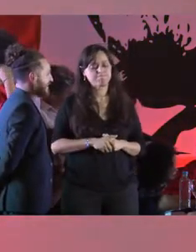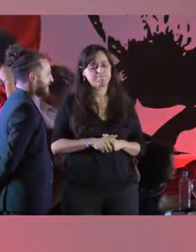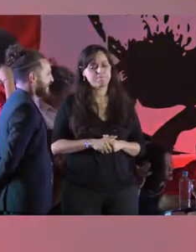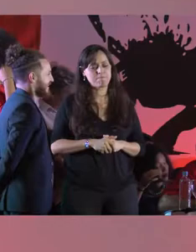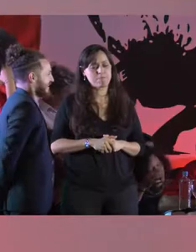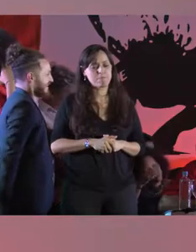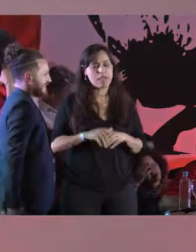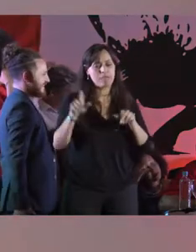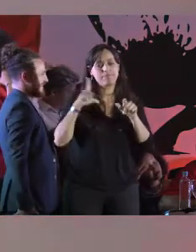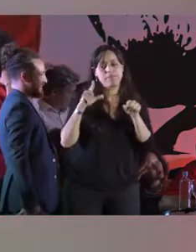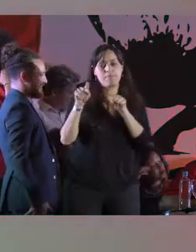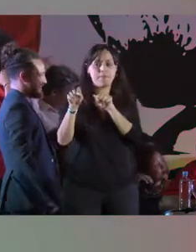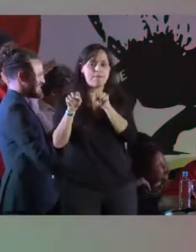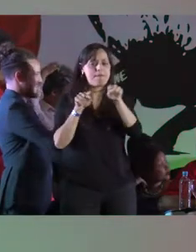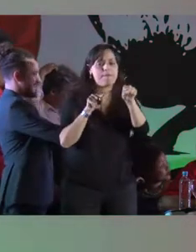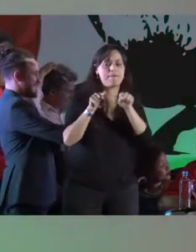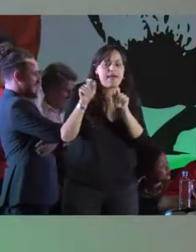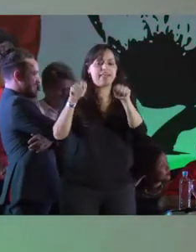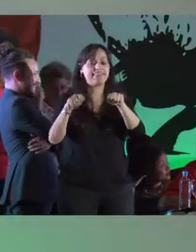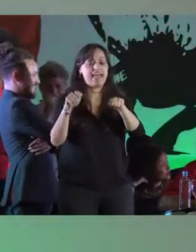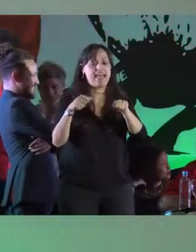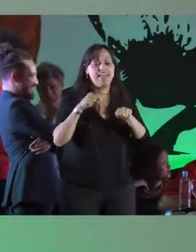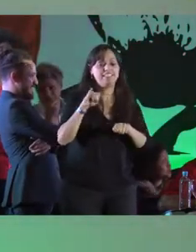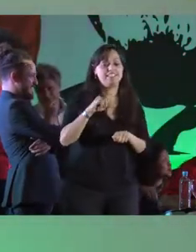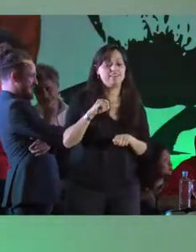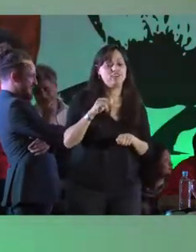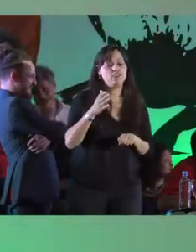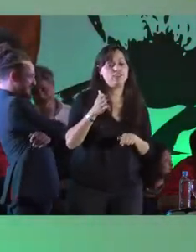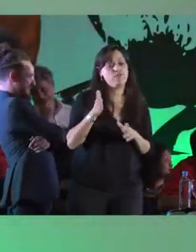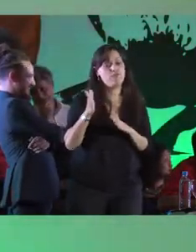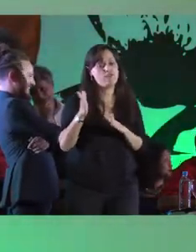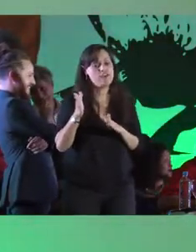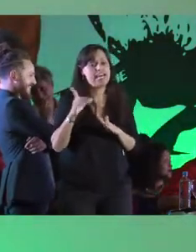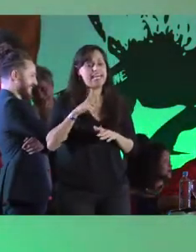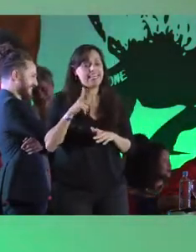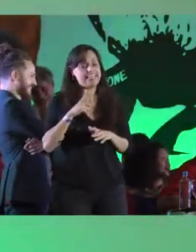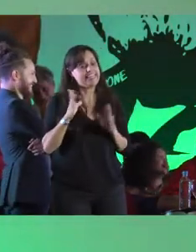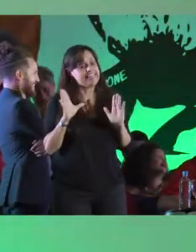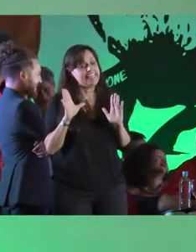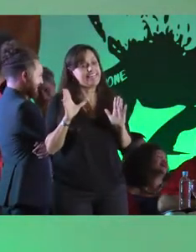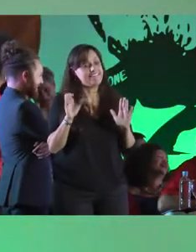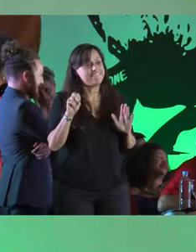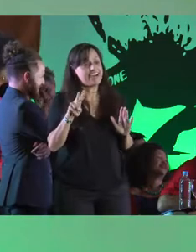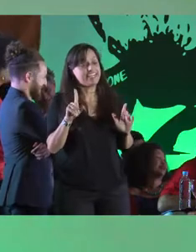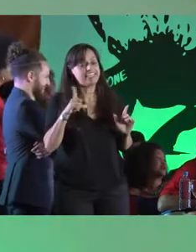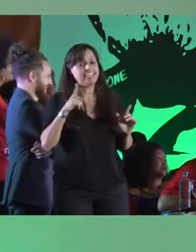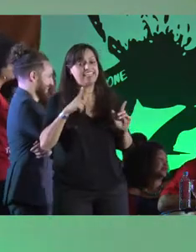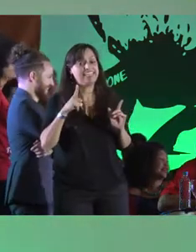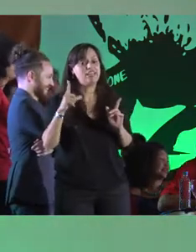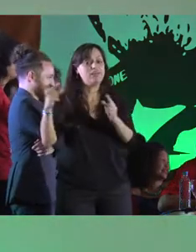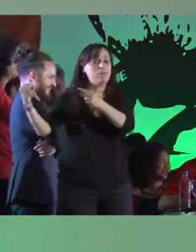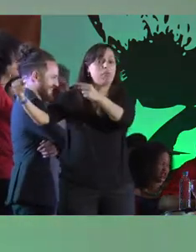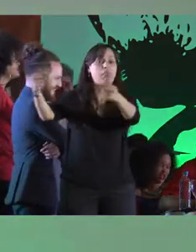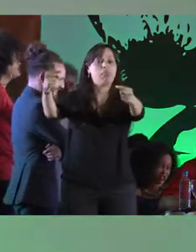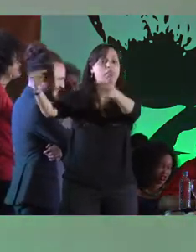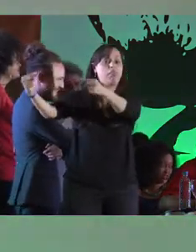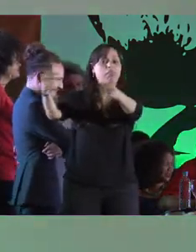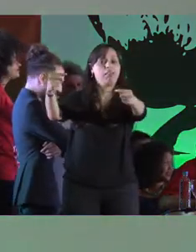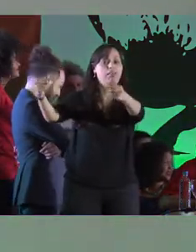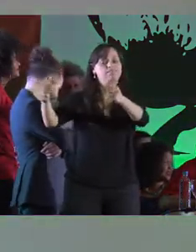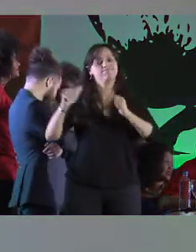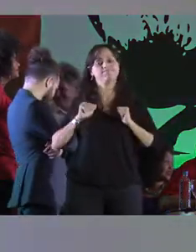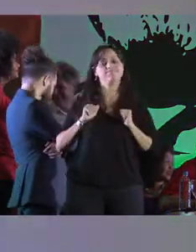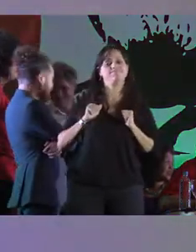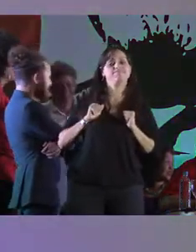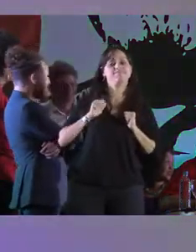dele. Se eu não for, tem duas vagas, então ele tem chance. E outros,